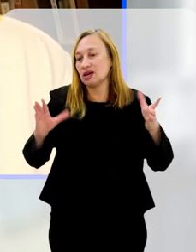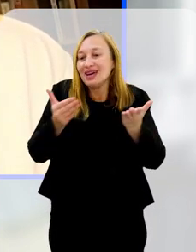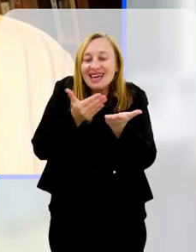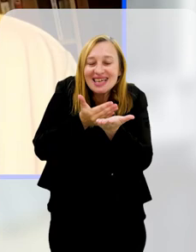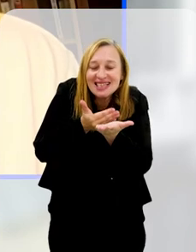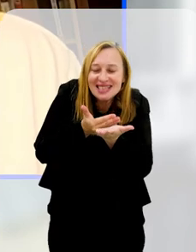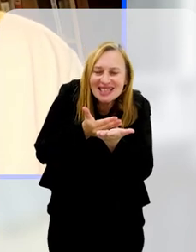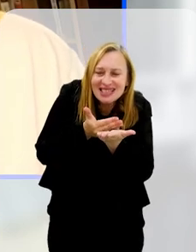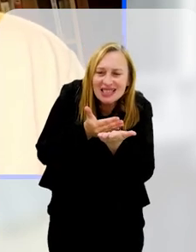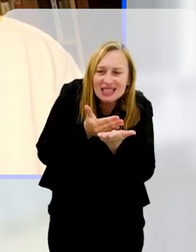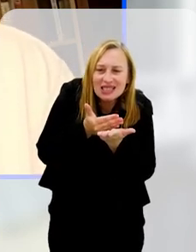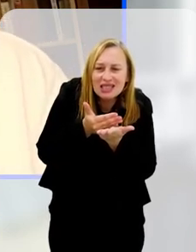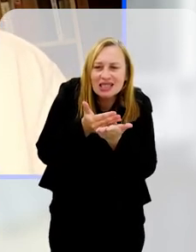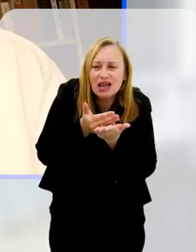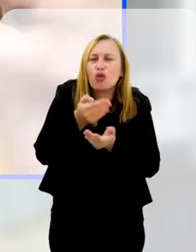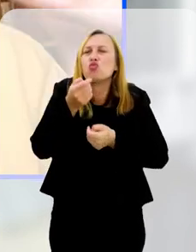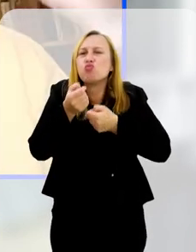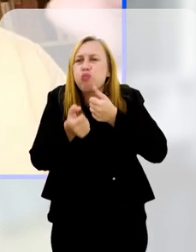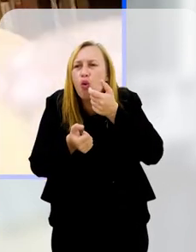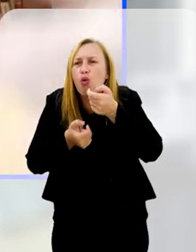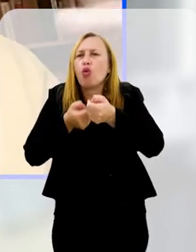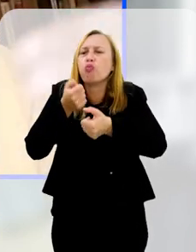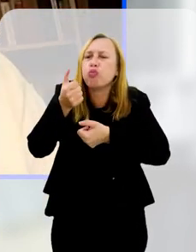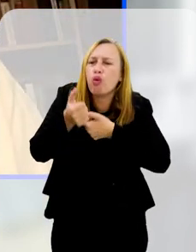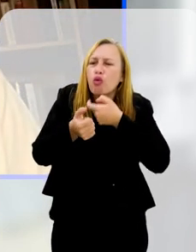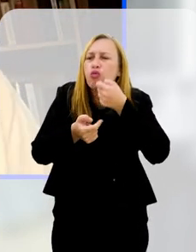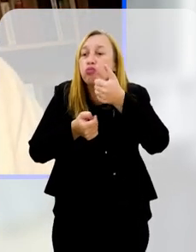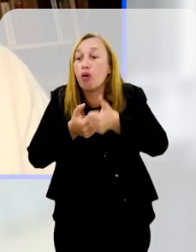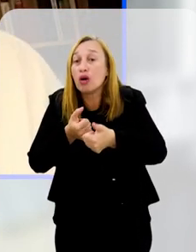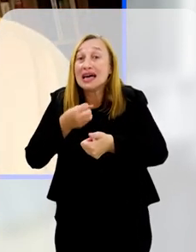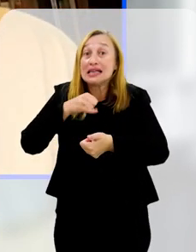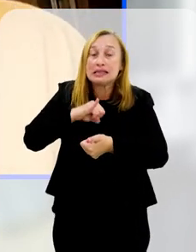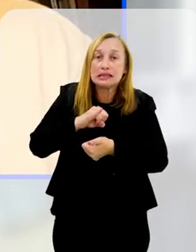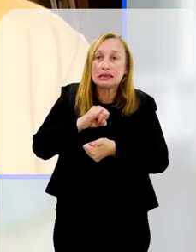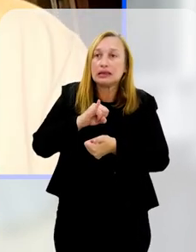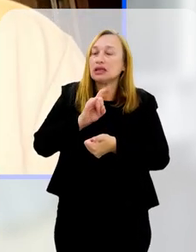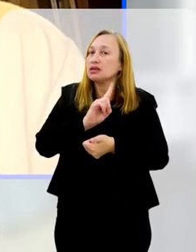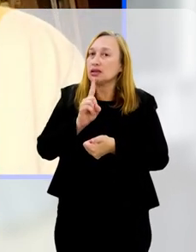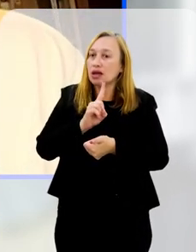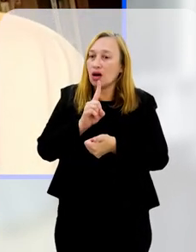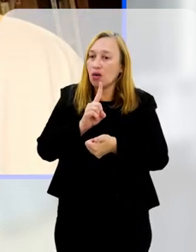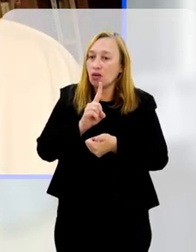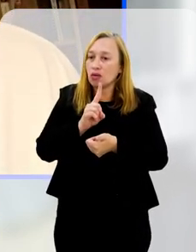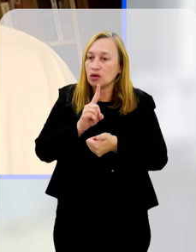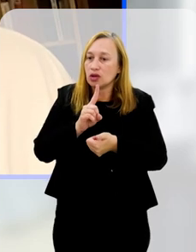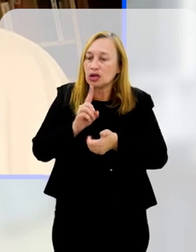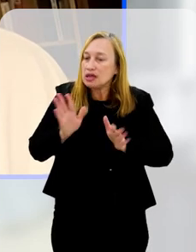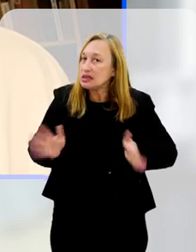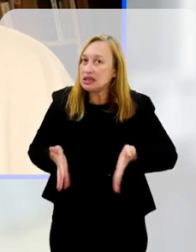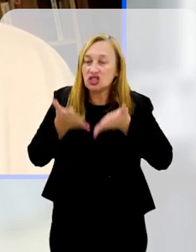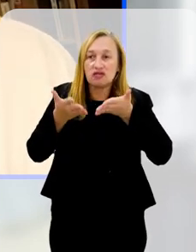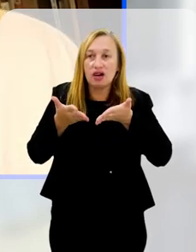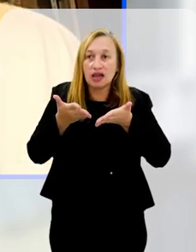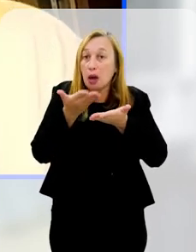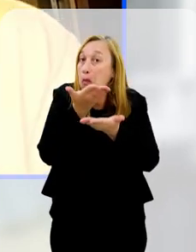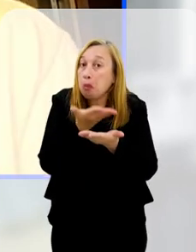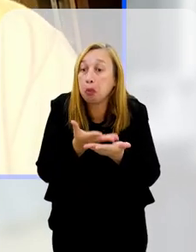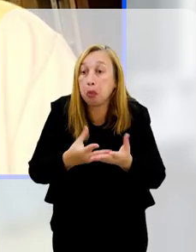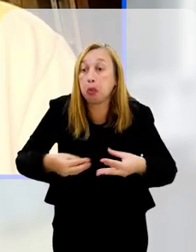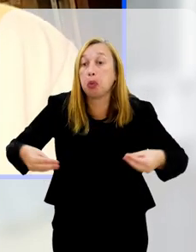é como uma florzinha que tem que ser tratada, regada e cultivada, senão vai pro